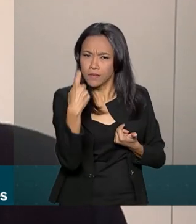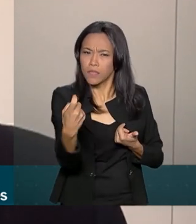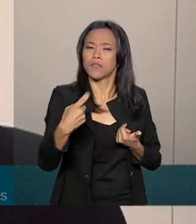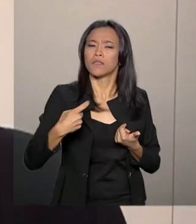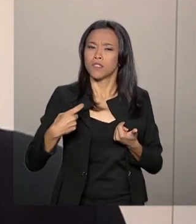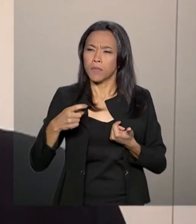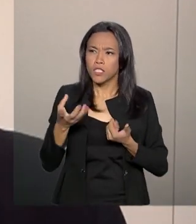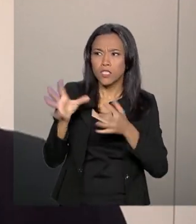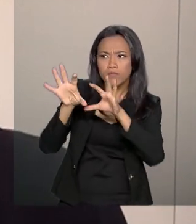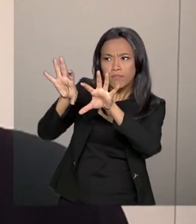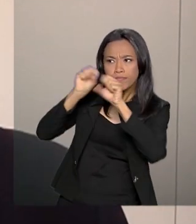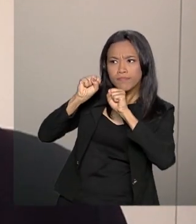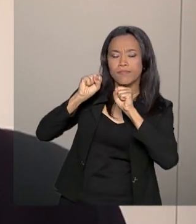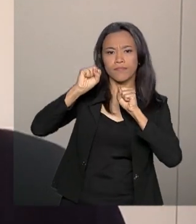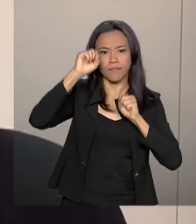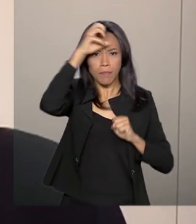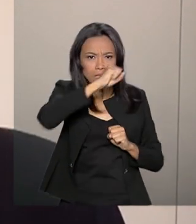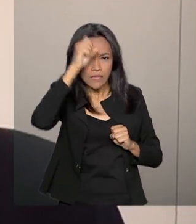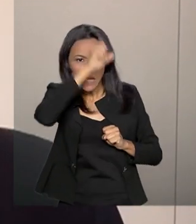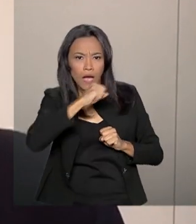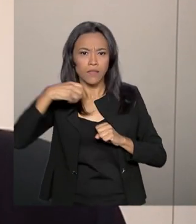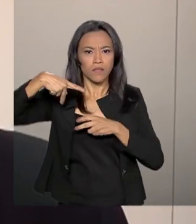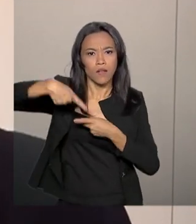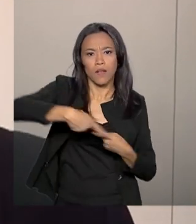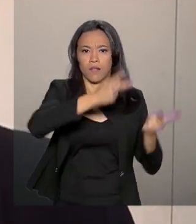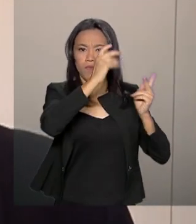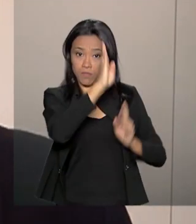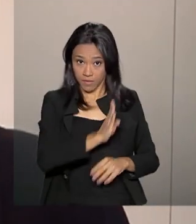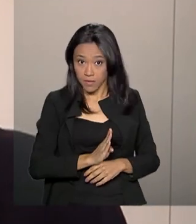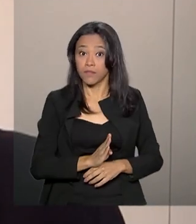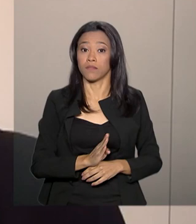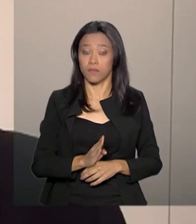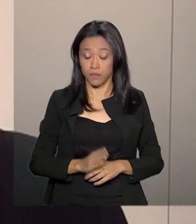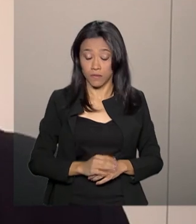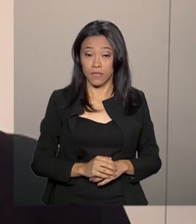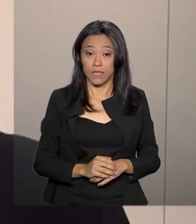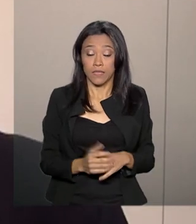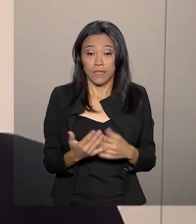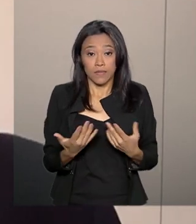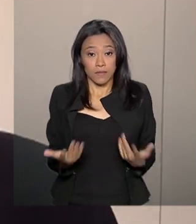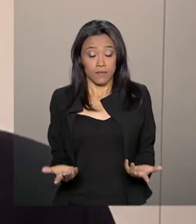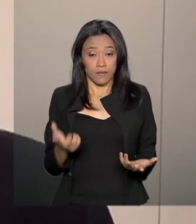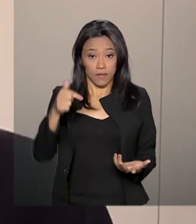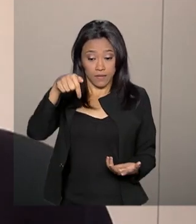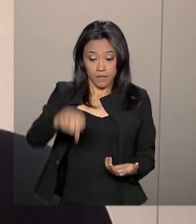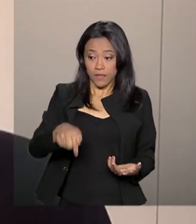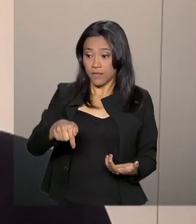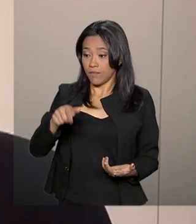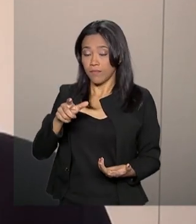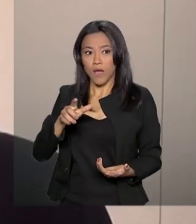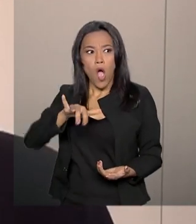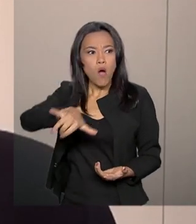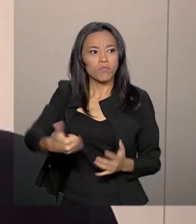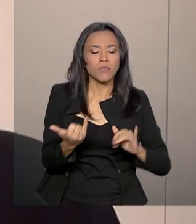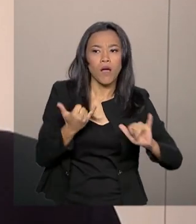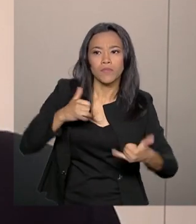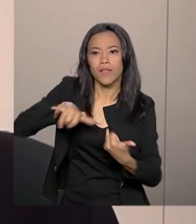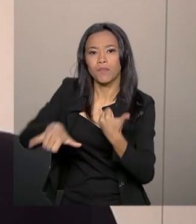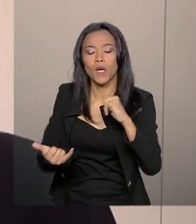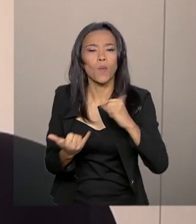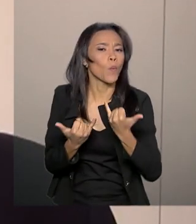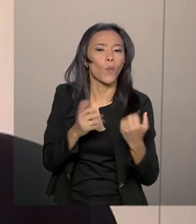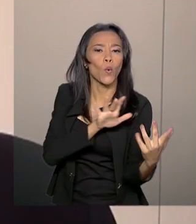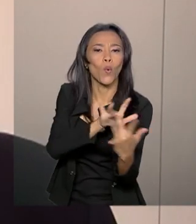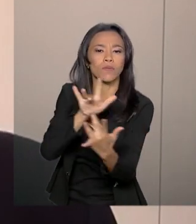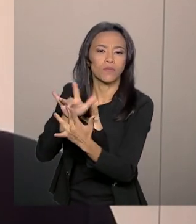aprendizagem, em termos de contatos também para o Brasil. E aqui é uma oportunidade tanto de contatos de